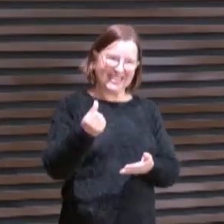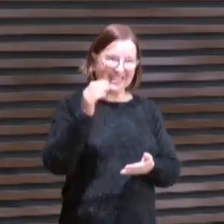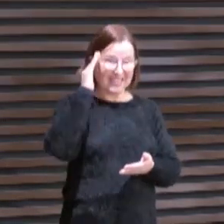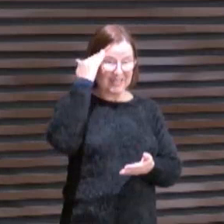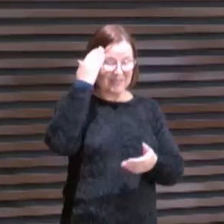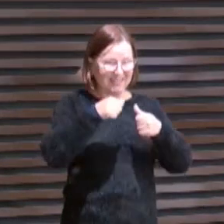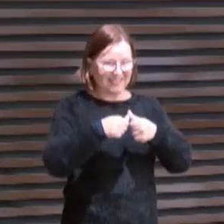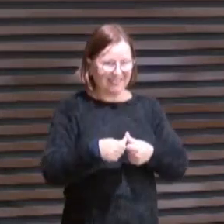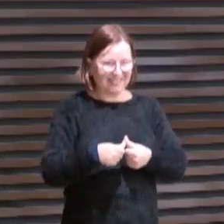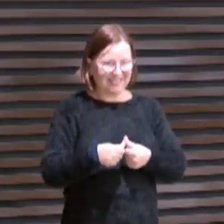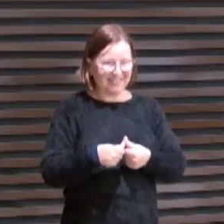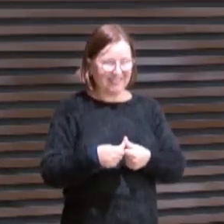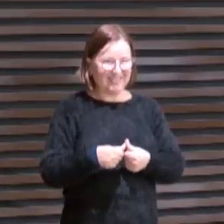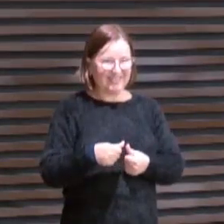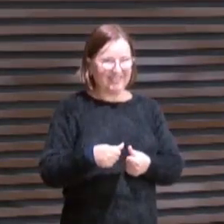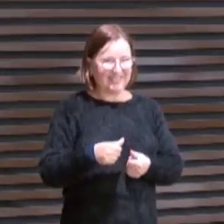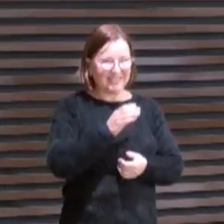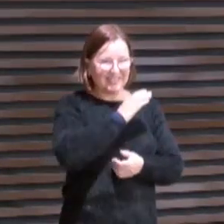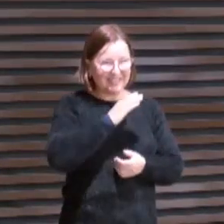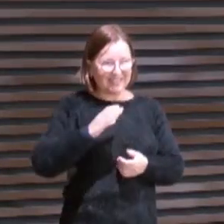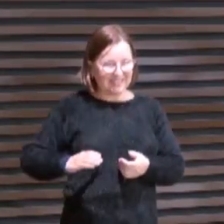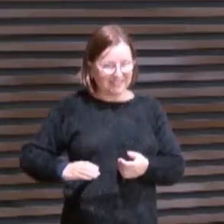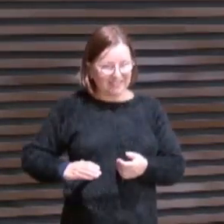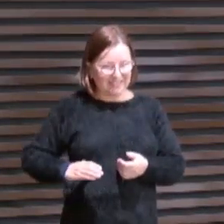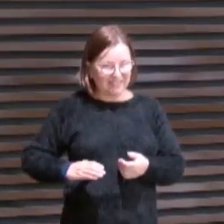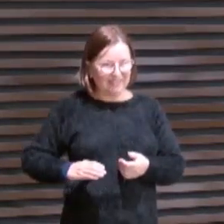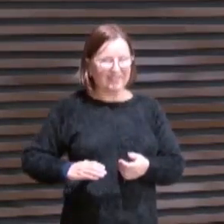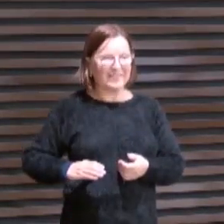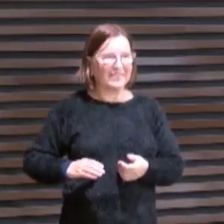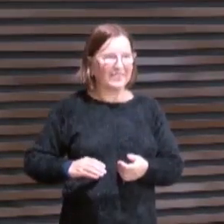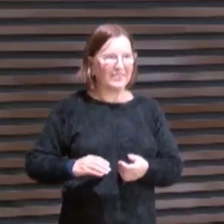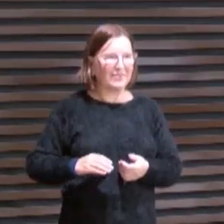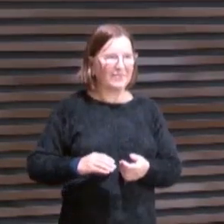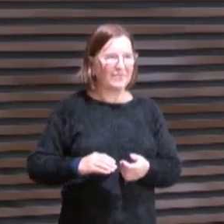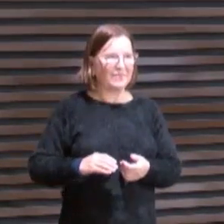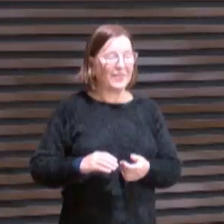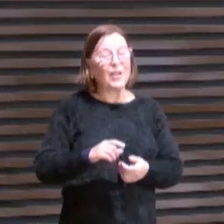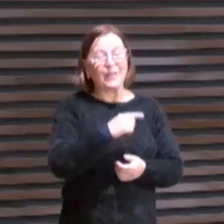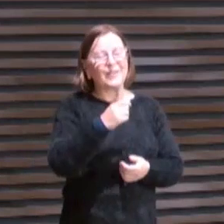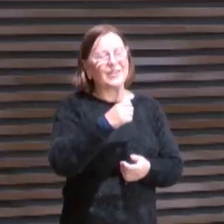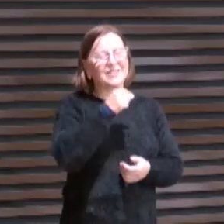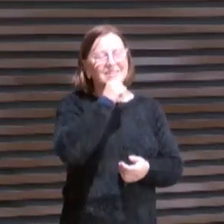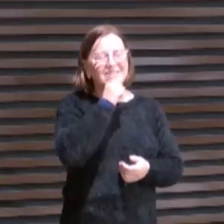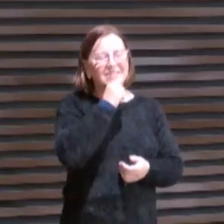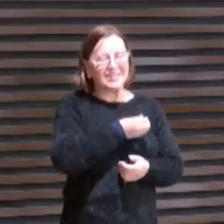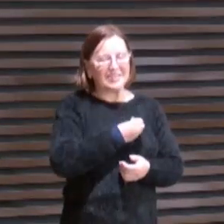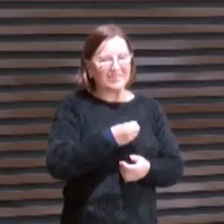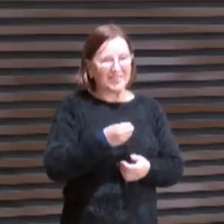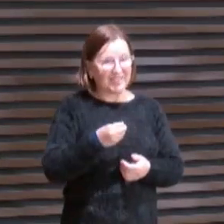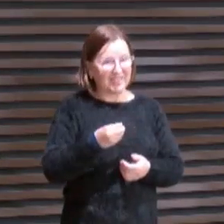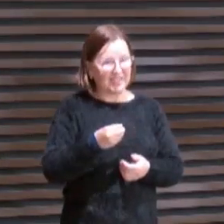Sabendo isto, que foi Cristo com ele o nosso velho homem, para que o corpo do pecado seja destruído e